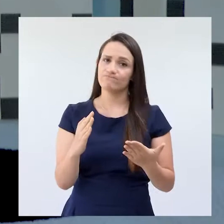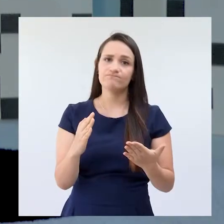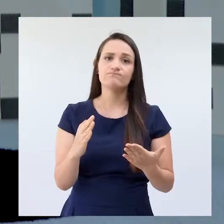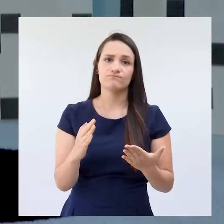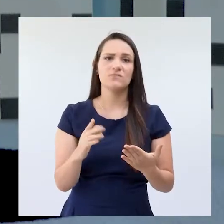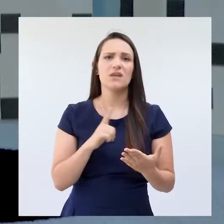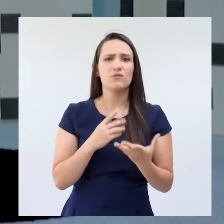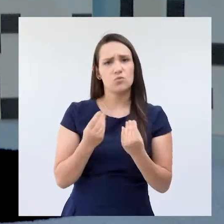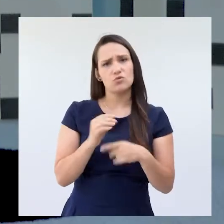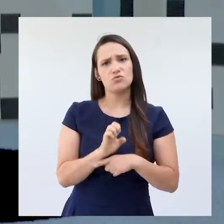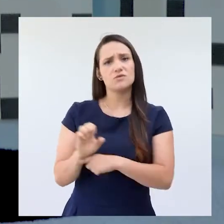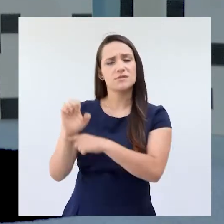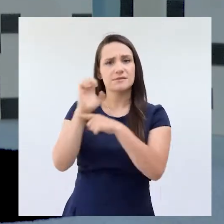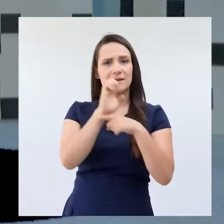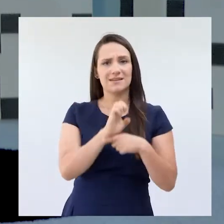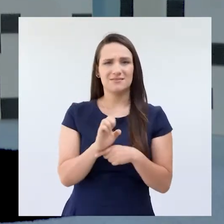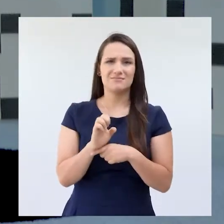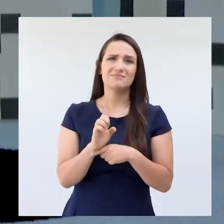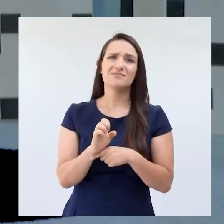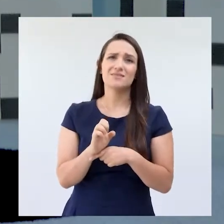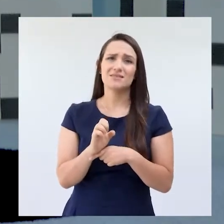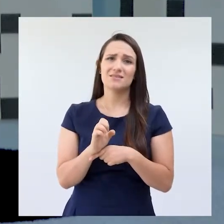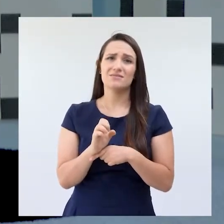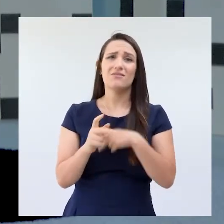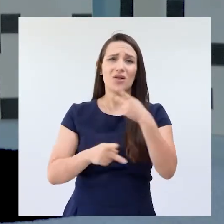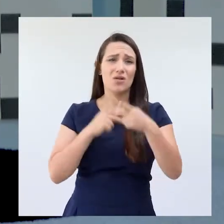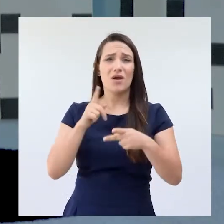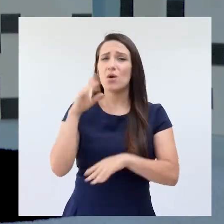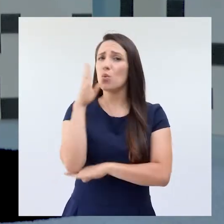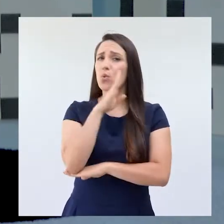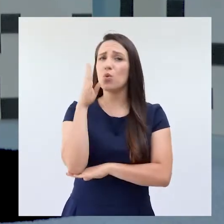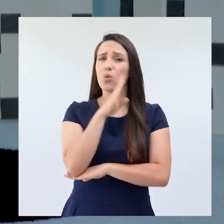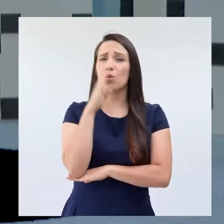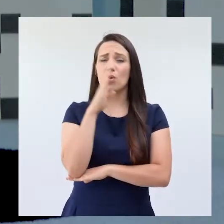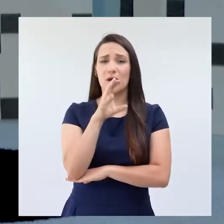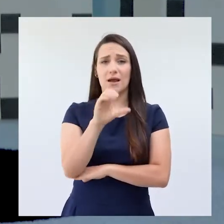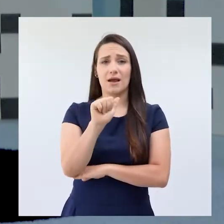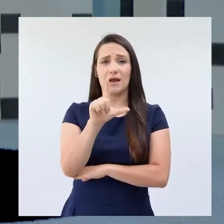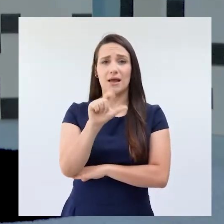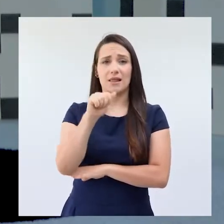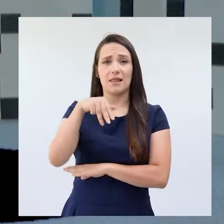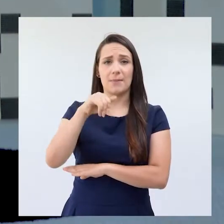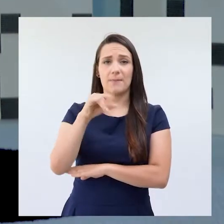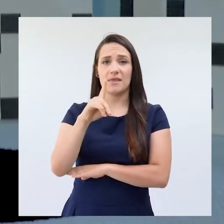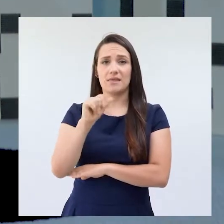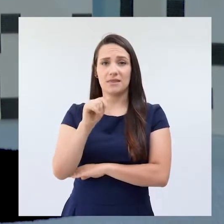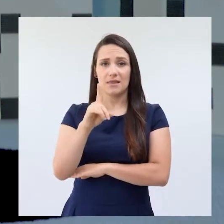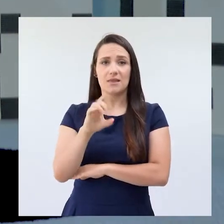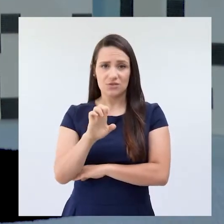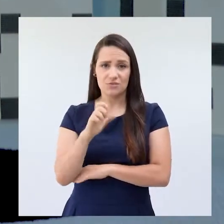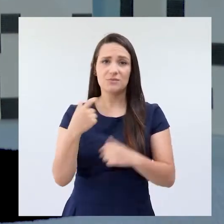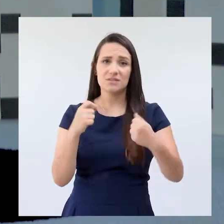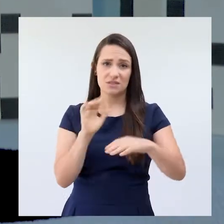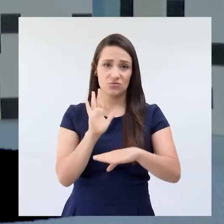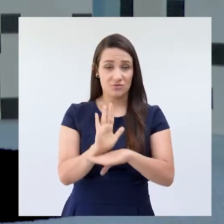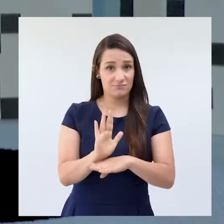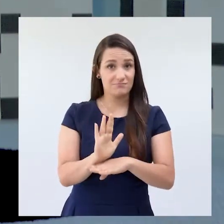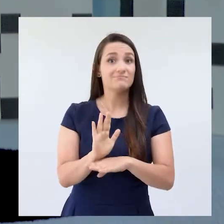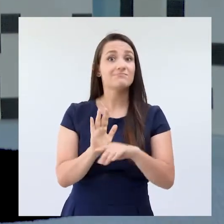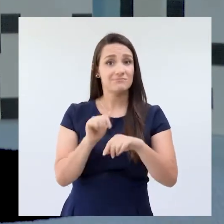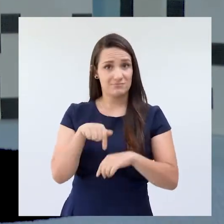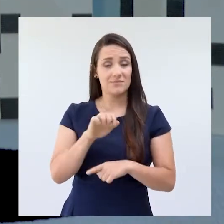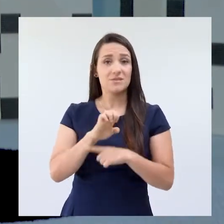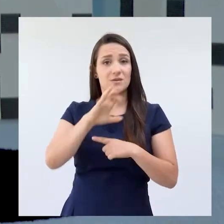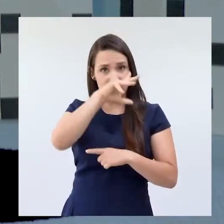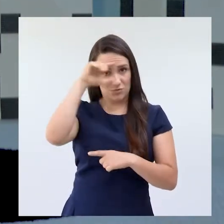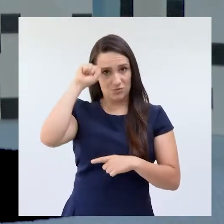considerados irreversíveis, muitos estados brasileiros foram reconhecidos como estado de calamidade pública e situação de